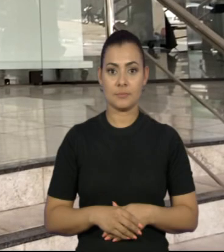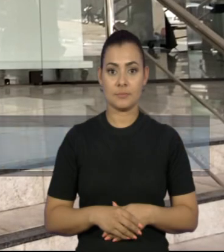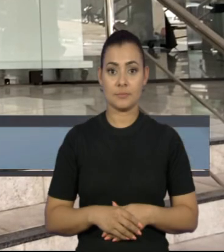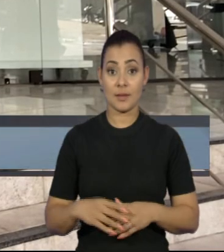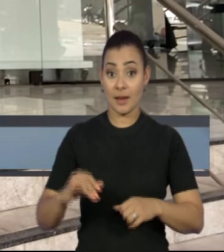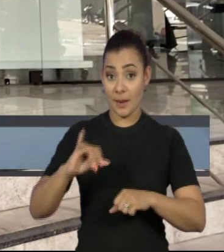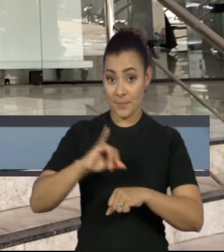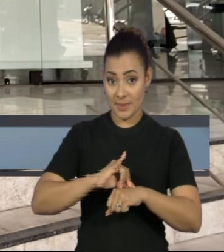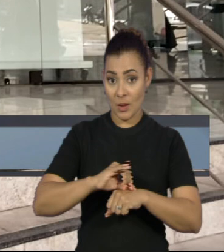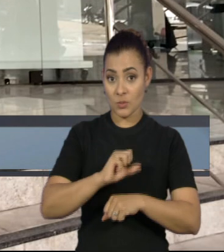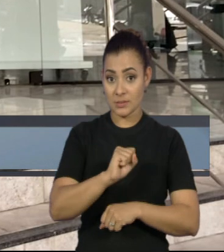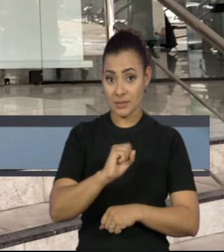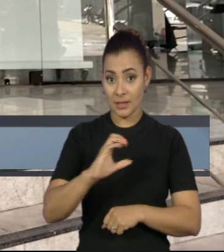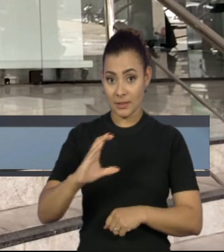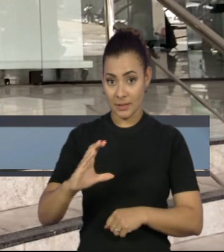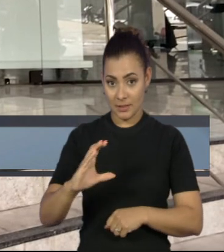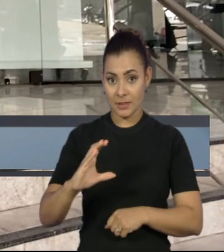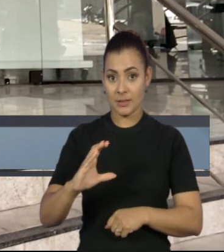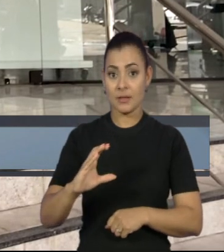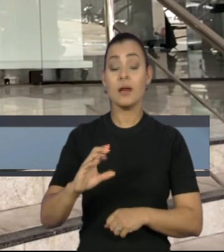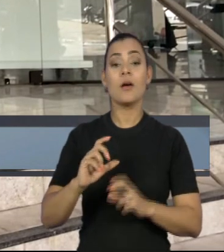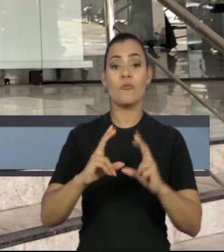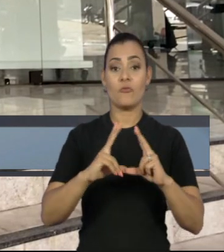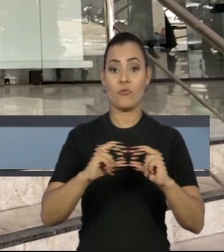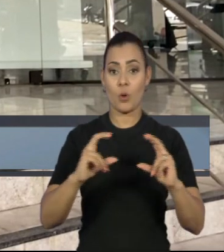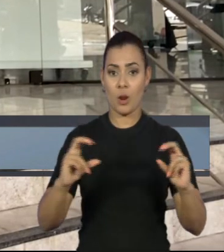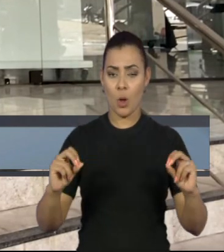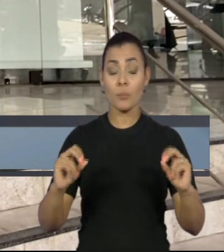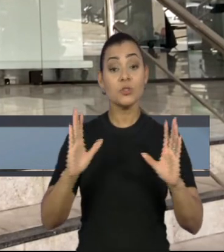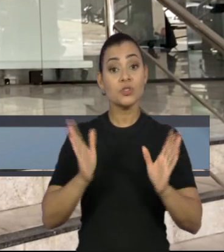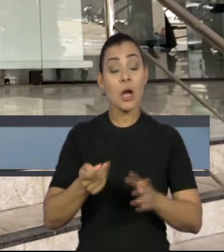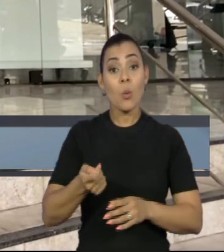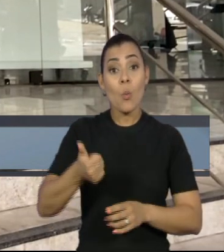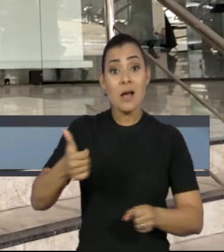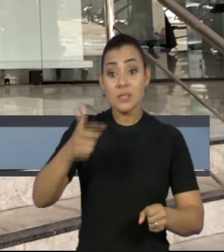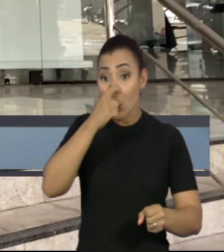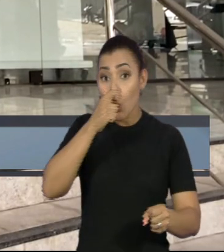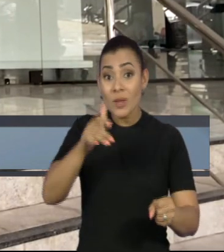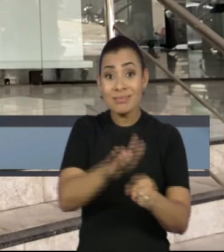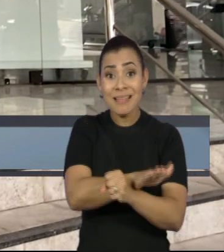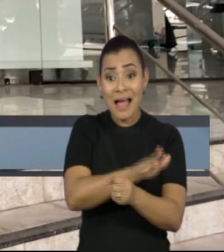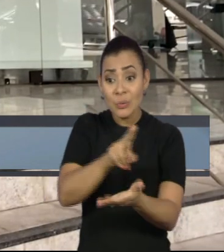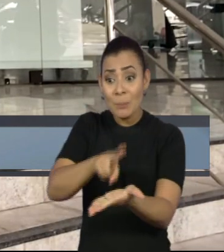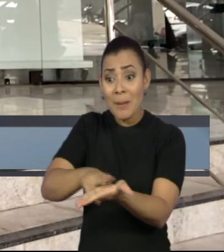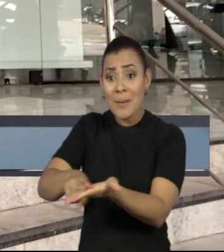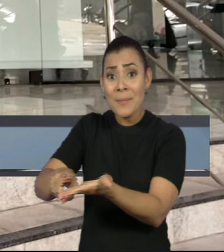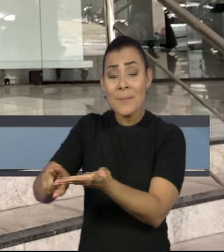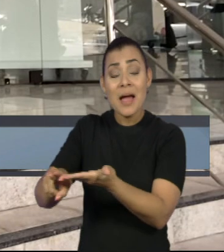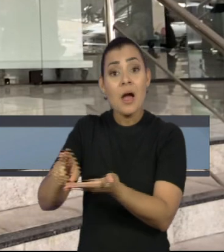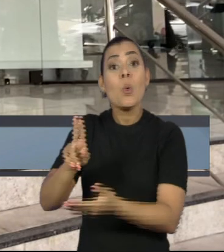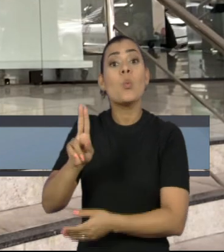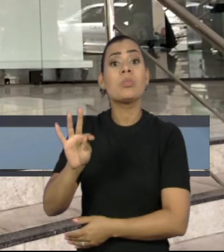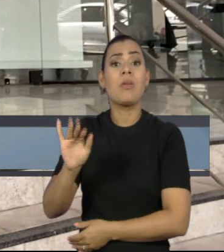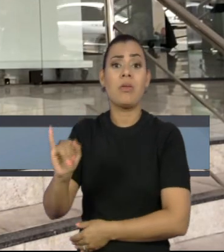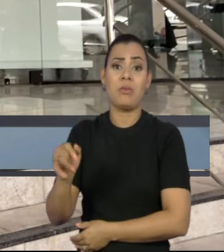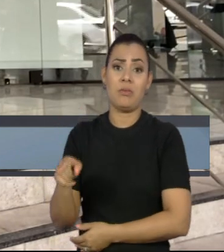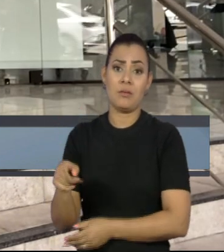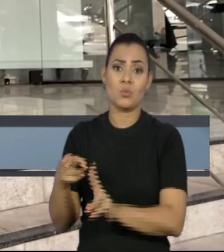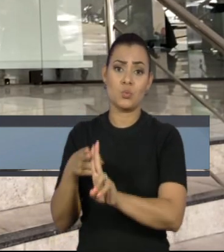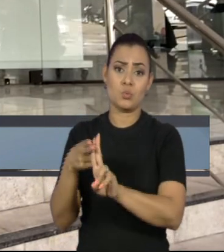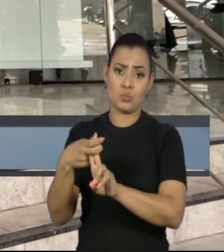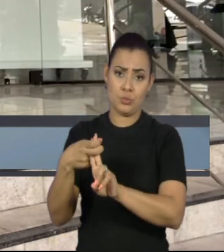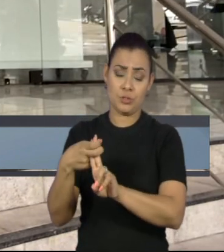A capital catarinense Florianópolis está perto de atingir a lotação máxima em seus leitos de UTI do SUS. De acordo